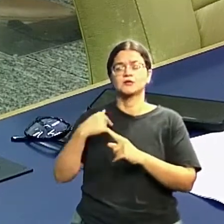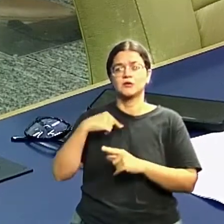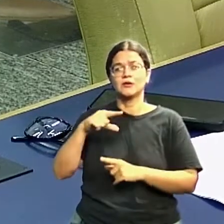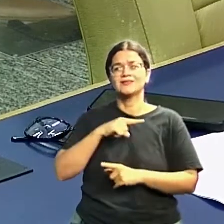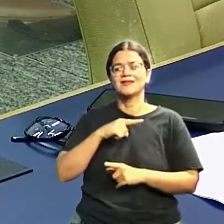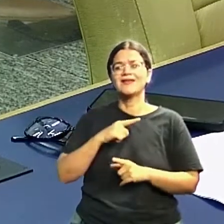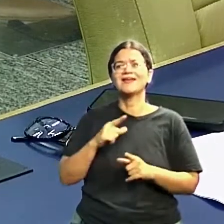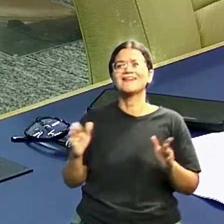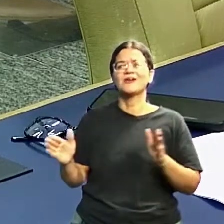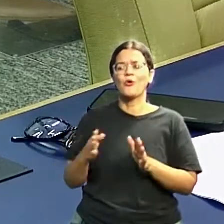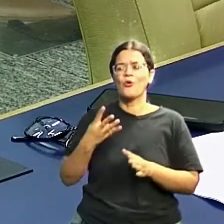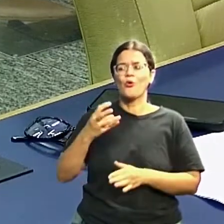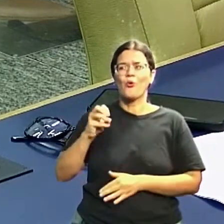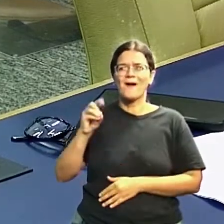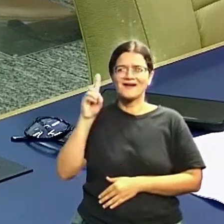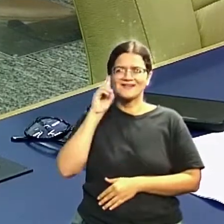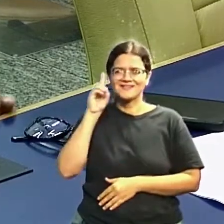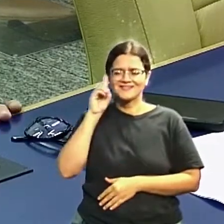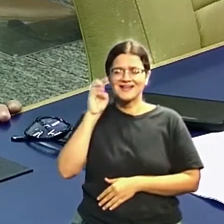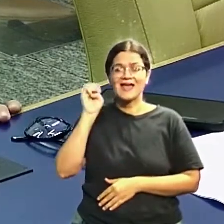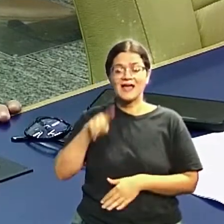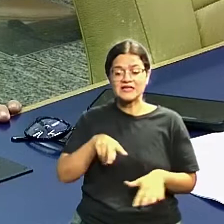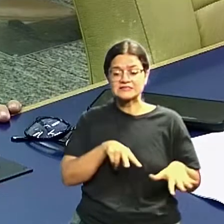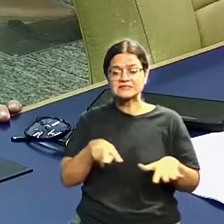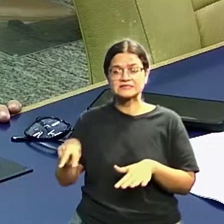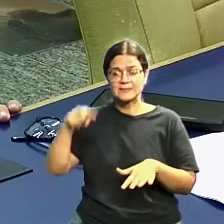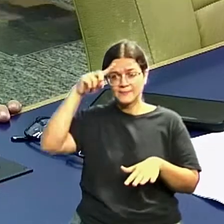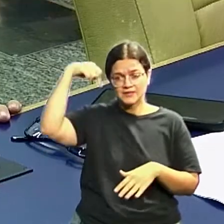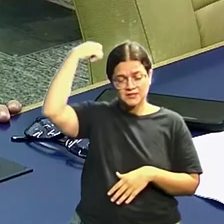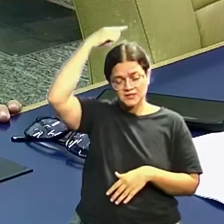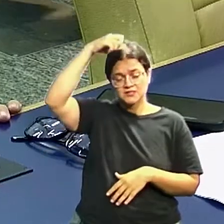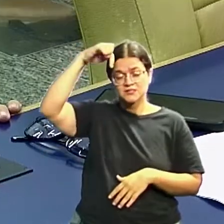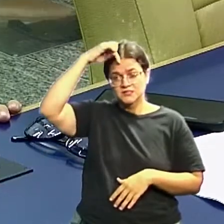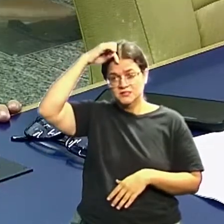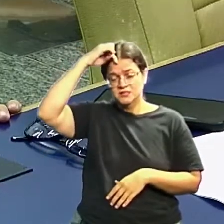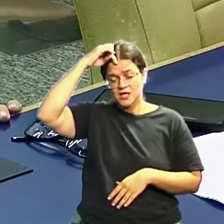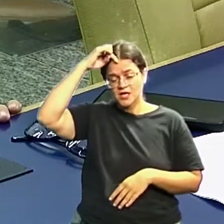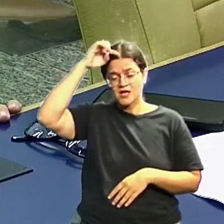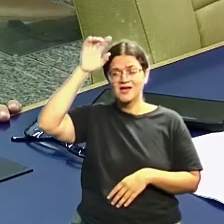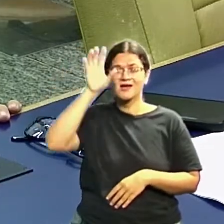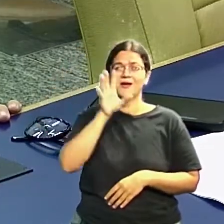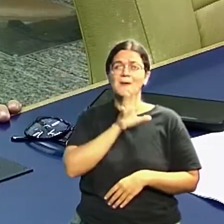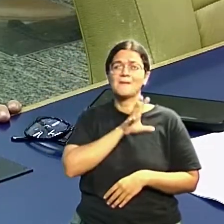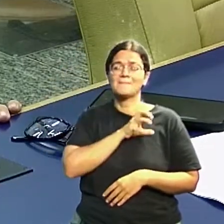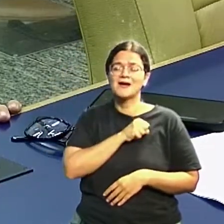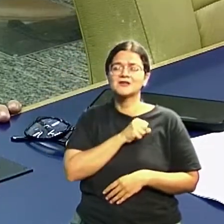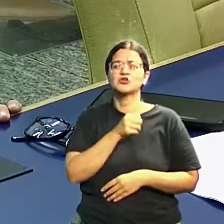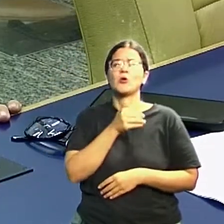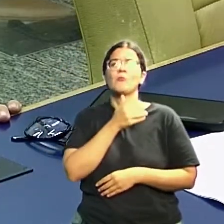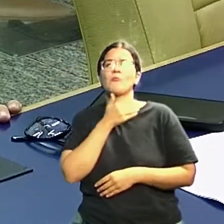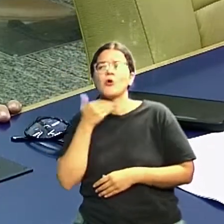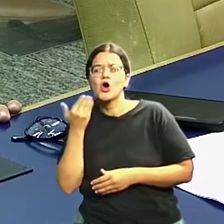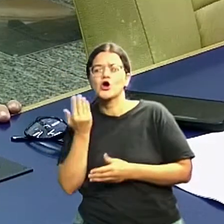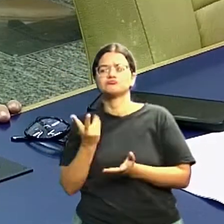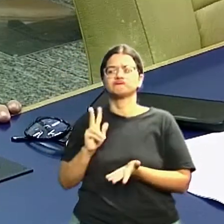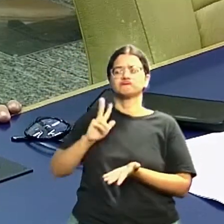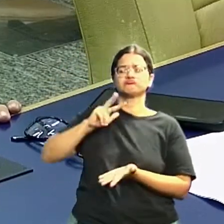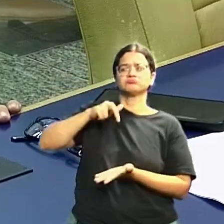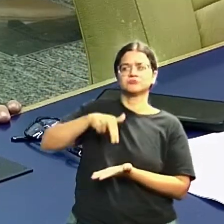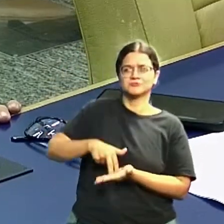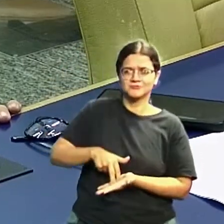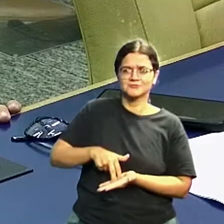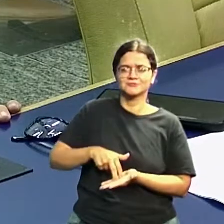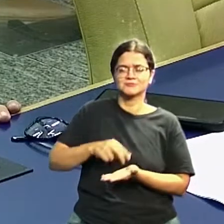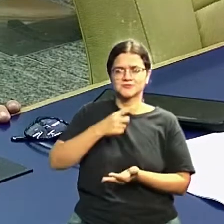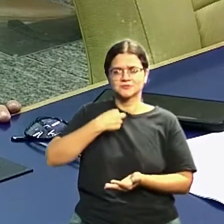quaresma. E a quaresma culmina na Semana Santa, na paixão, morte e ressurreição do